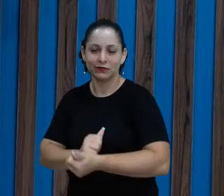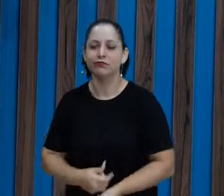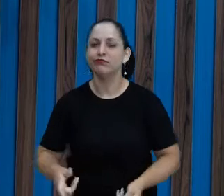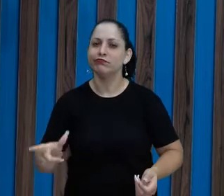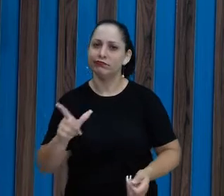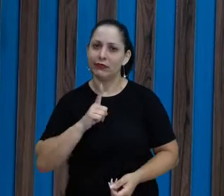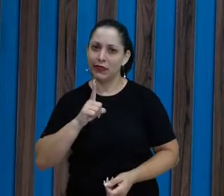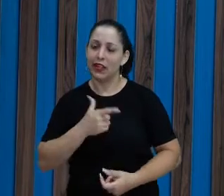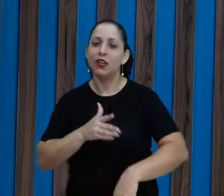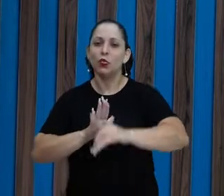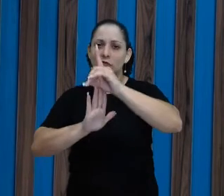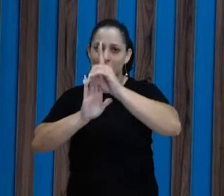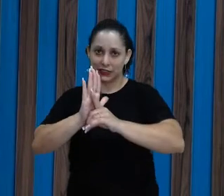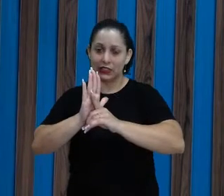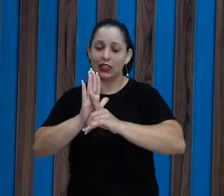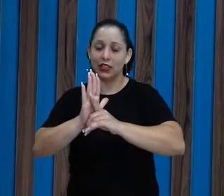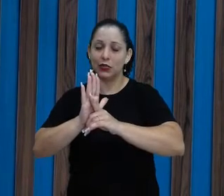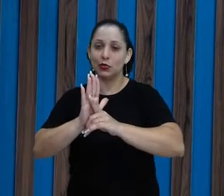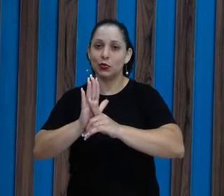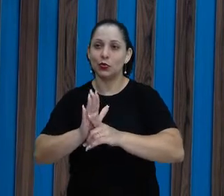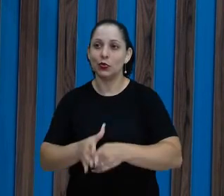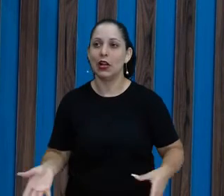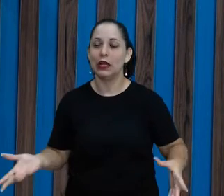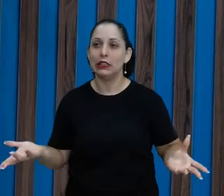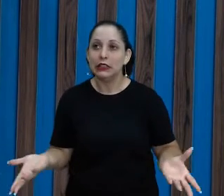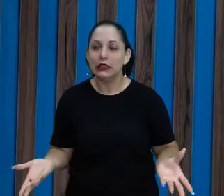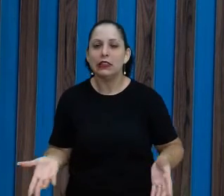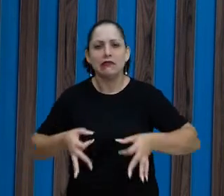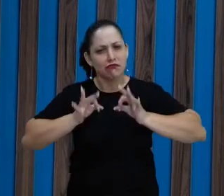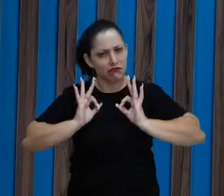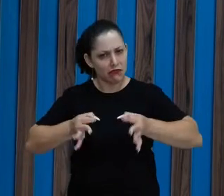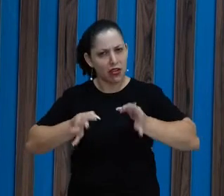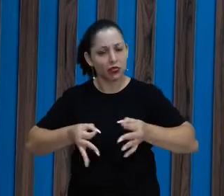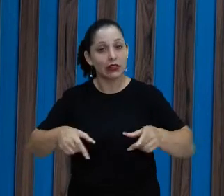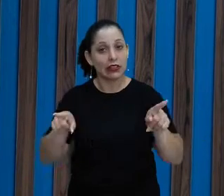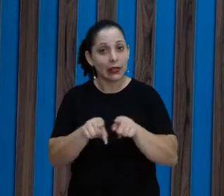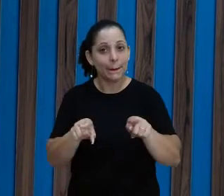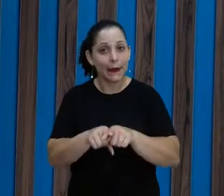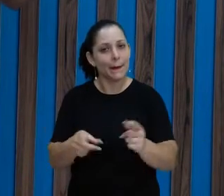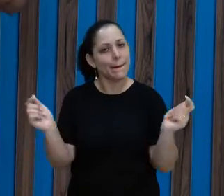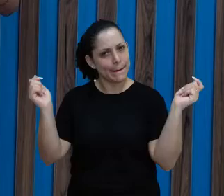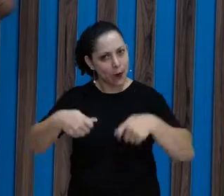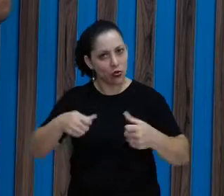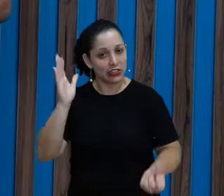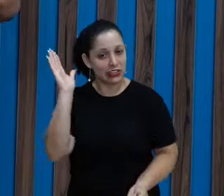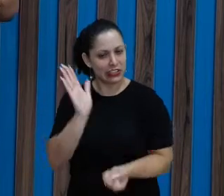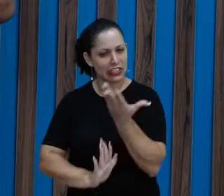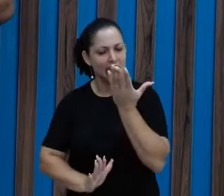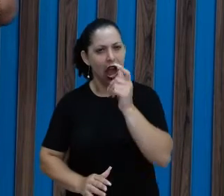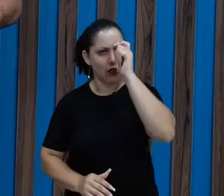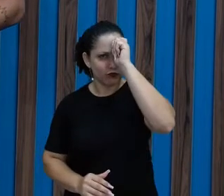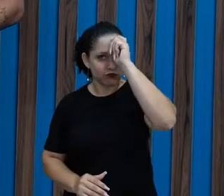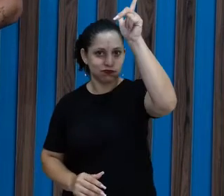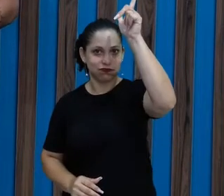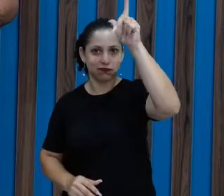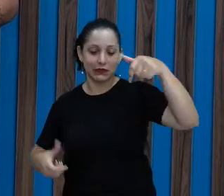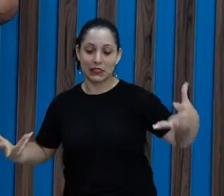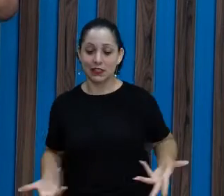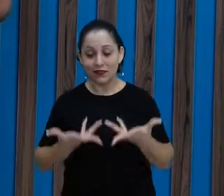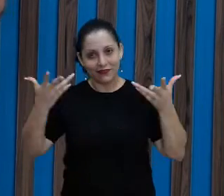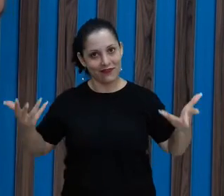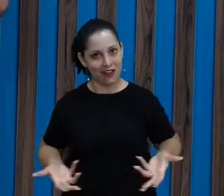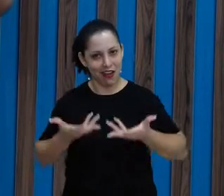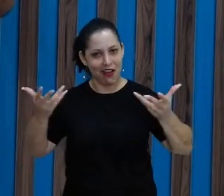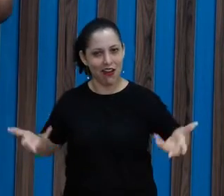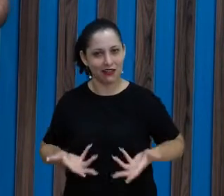ter o direito, né, assegurado de criar e que essa nossa criação ela seja incentivada. Então,